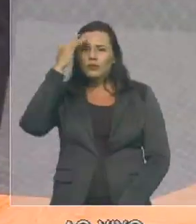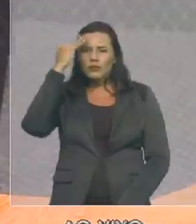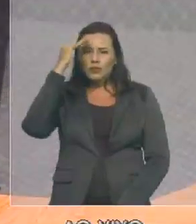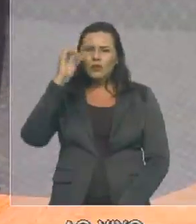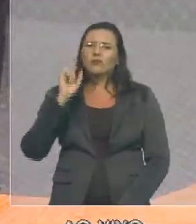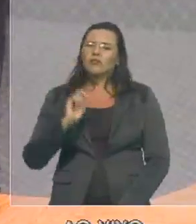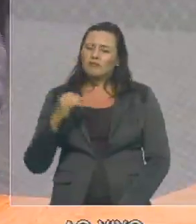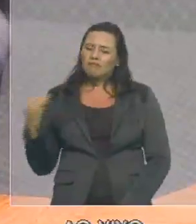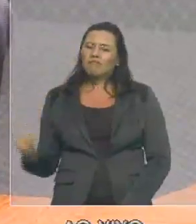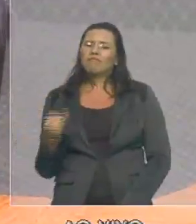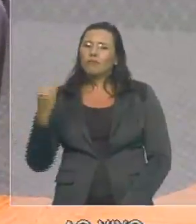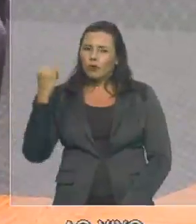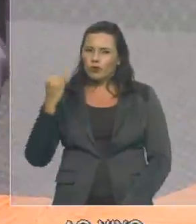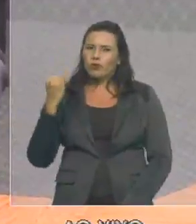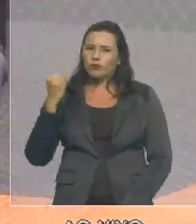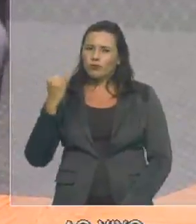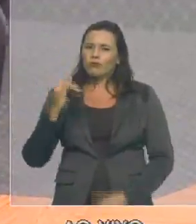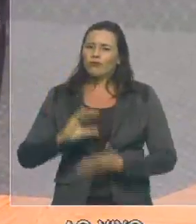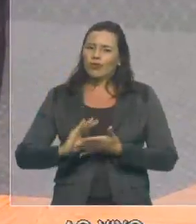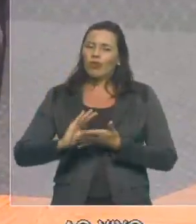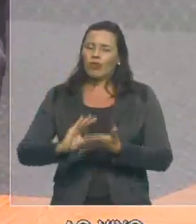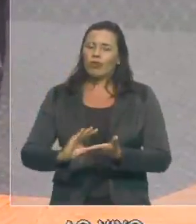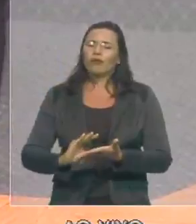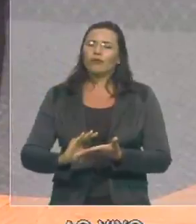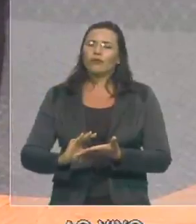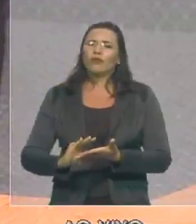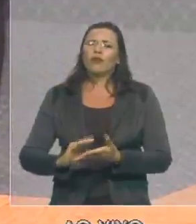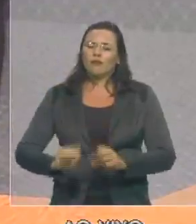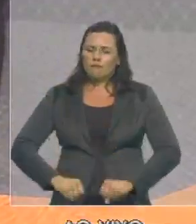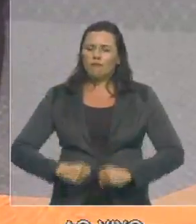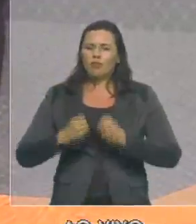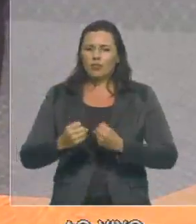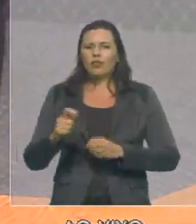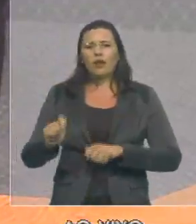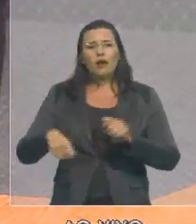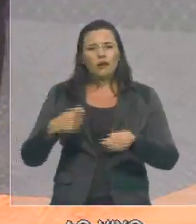grande investimento para gerar emprego e renda e fortalecer a economia desse Estado. Muito obrigado a todos, que Deus nos abençoe.